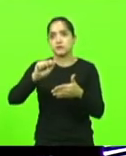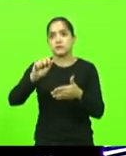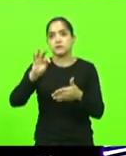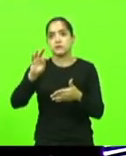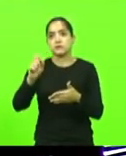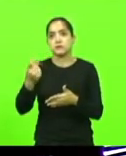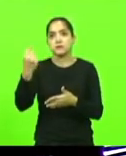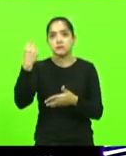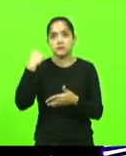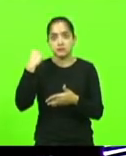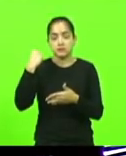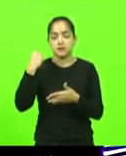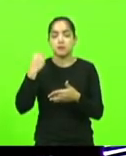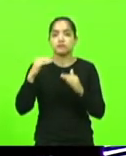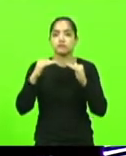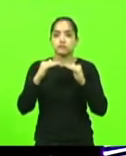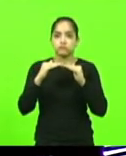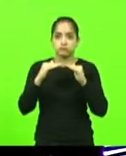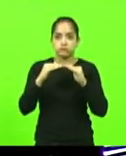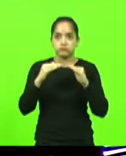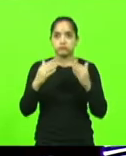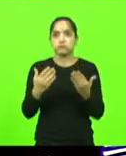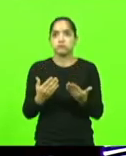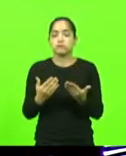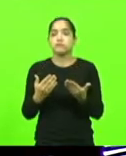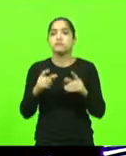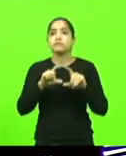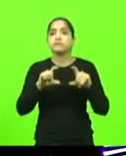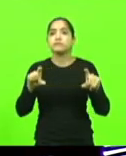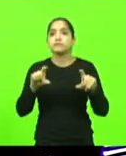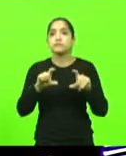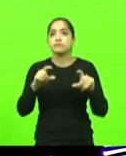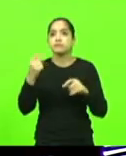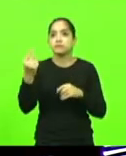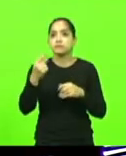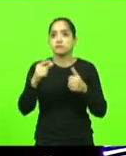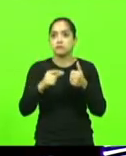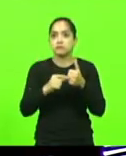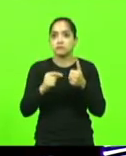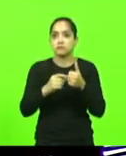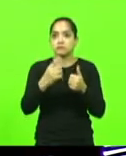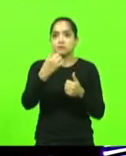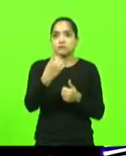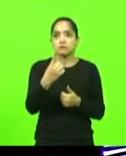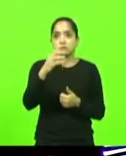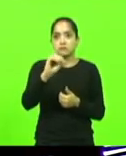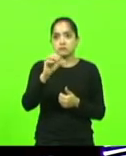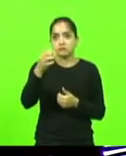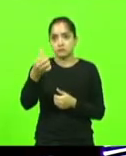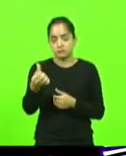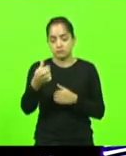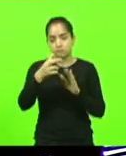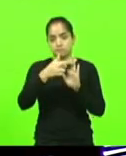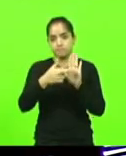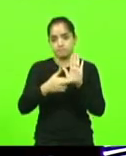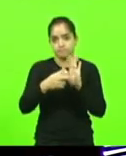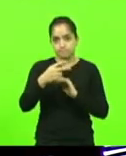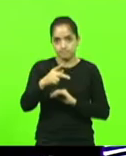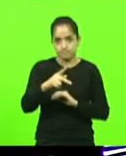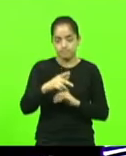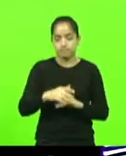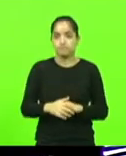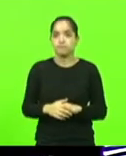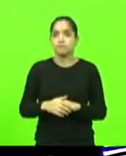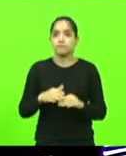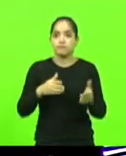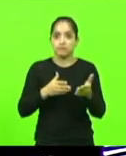sessão anterior que, em consonância com o parágrafo 1º do artigo 106 do Regimento Interno, o senhor presidente